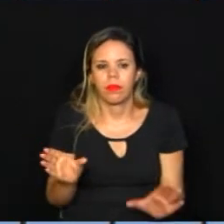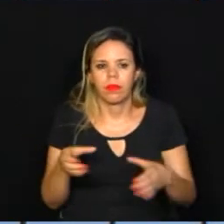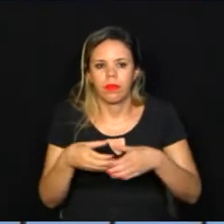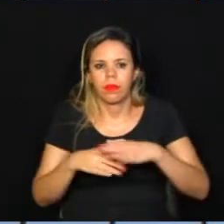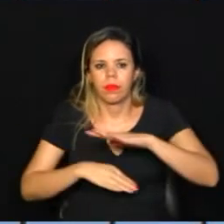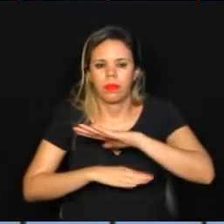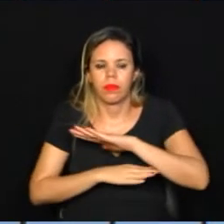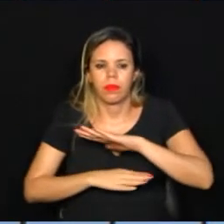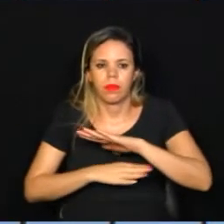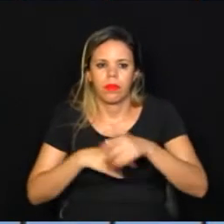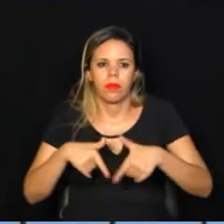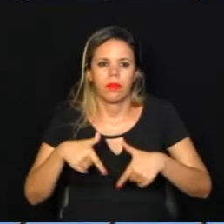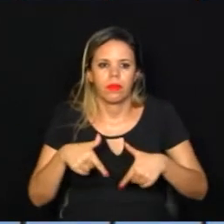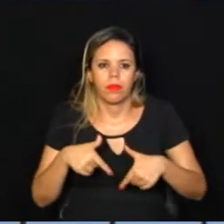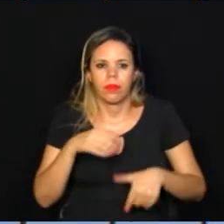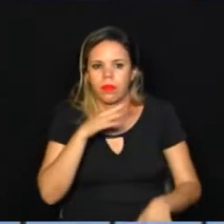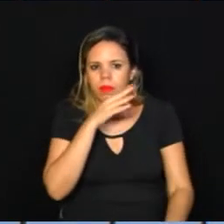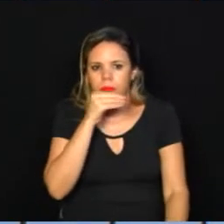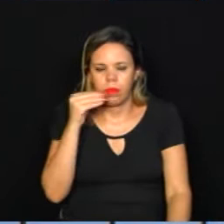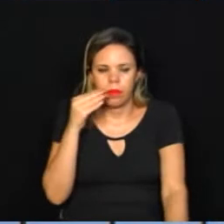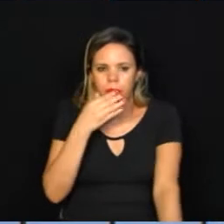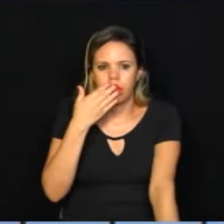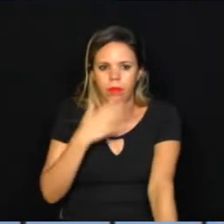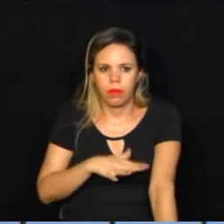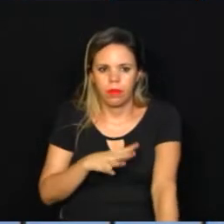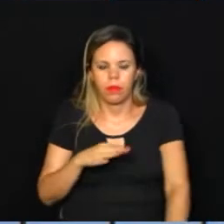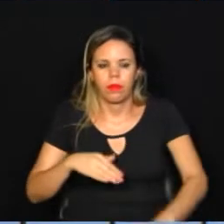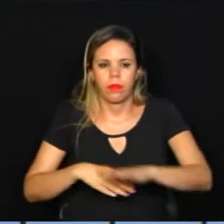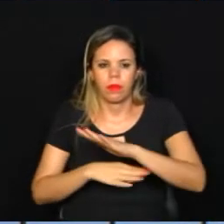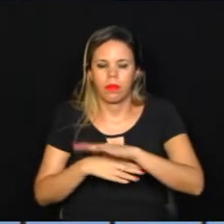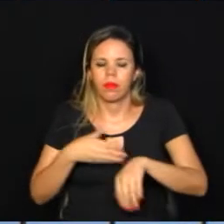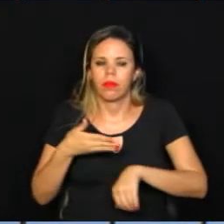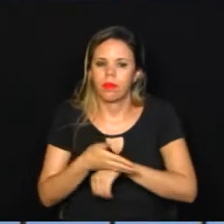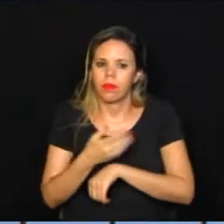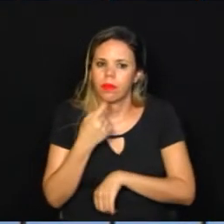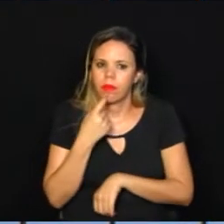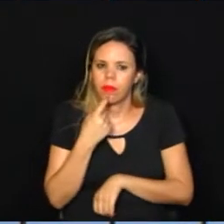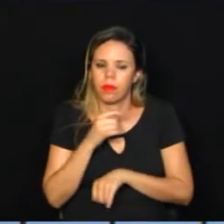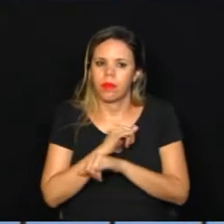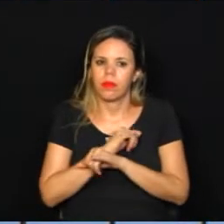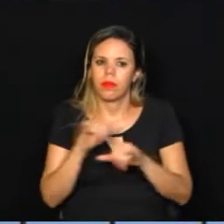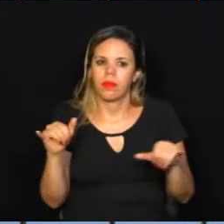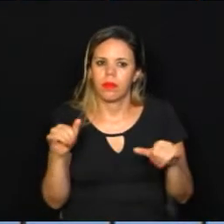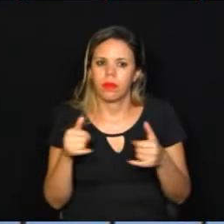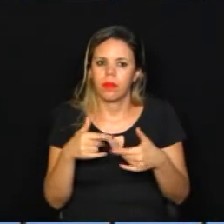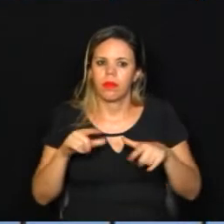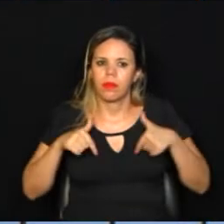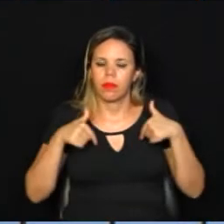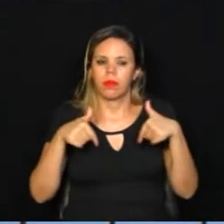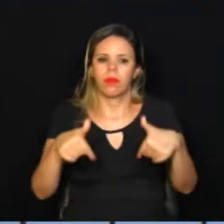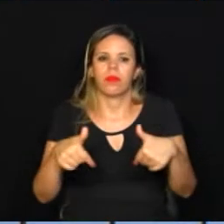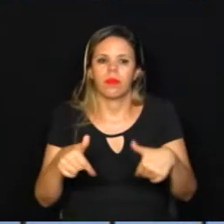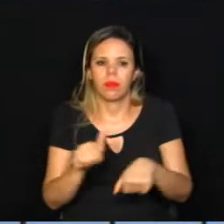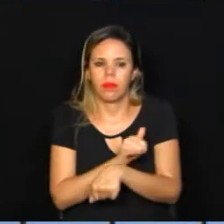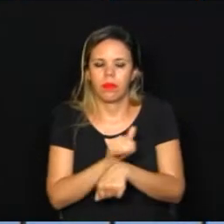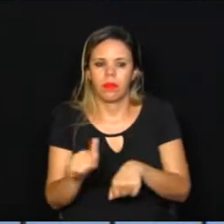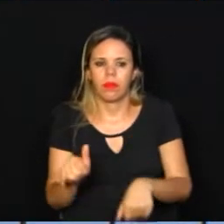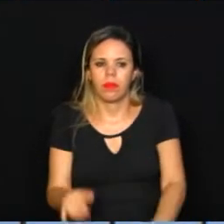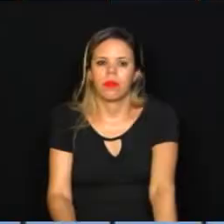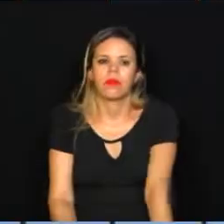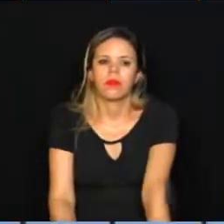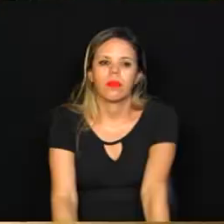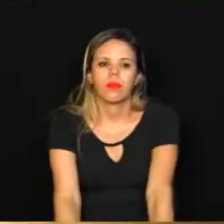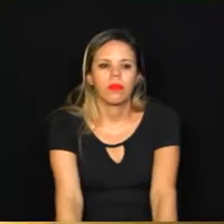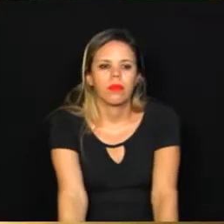da Criança e do Adolescente aqui da Câmara de Campinas, participou do anúncio dessas ações estratégicas.